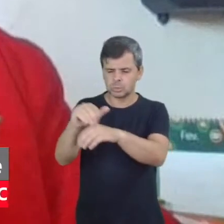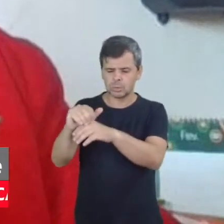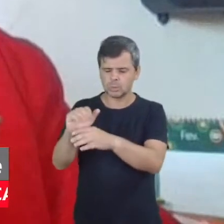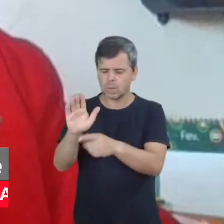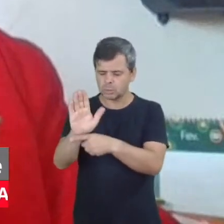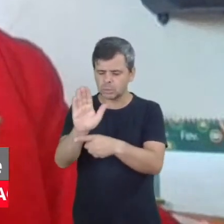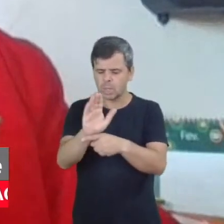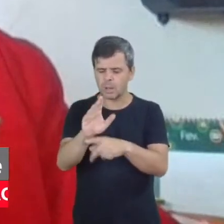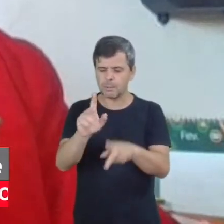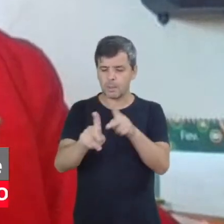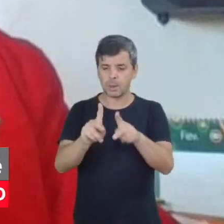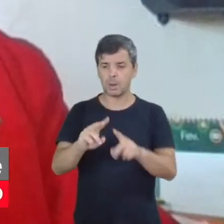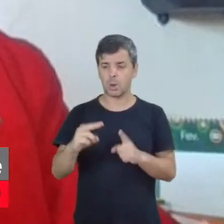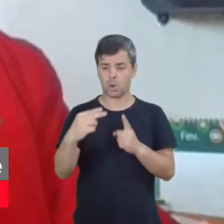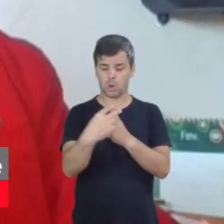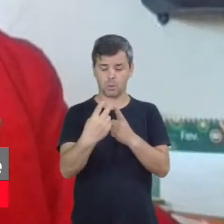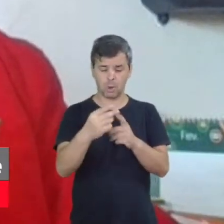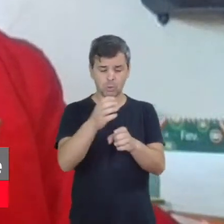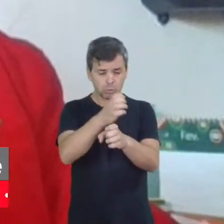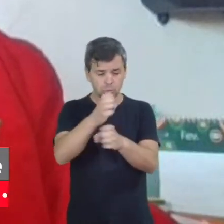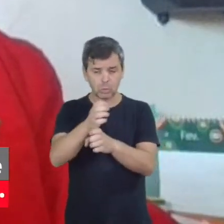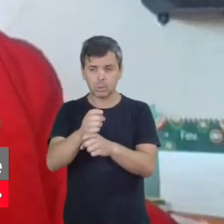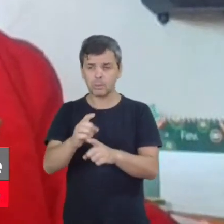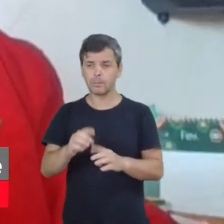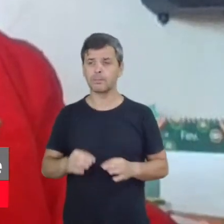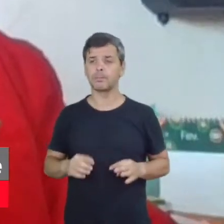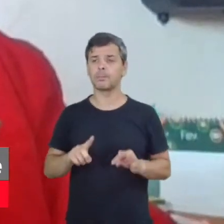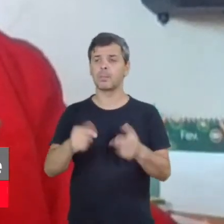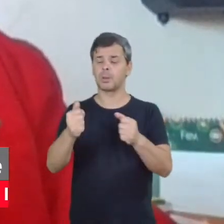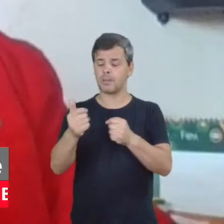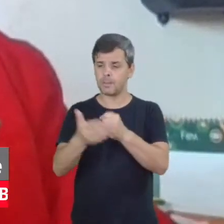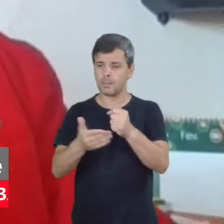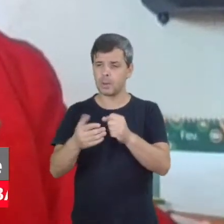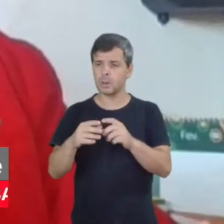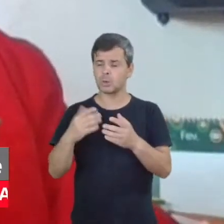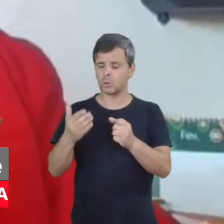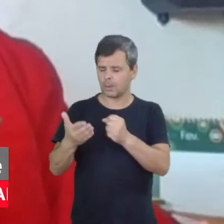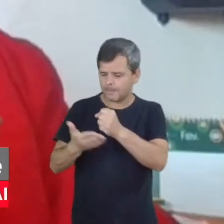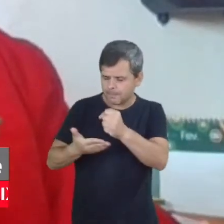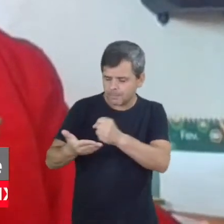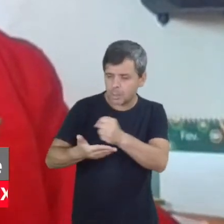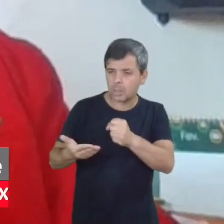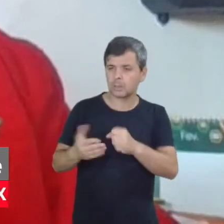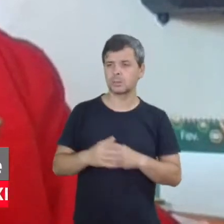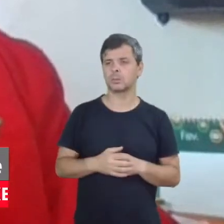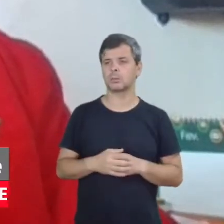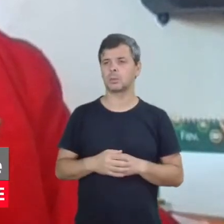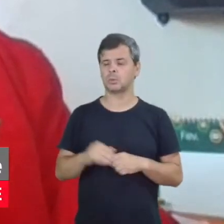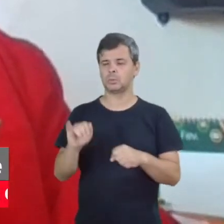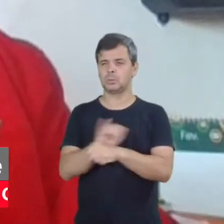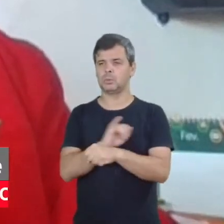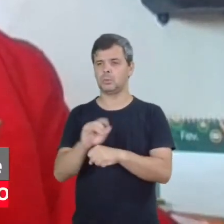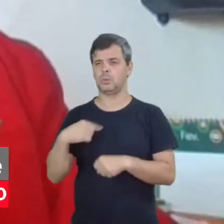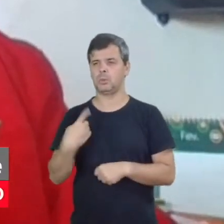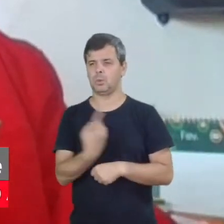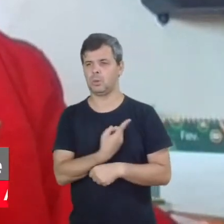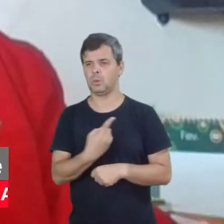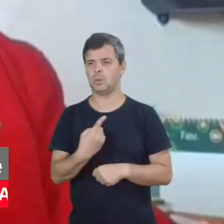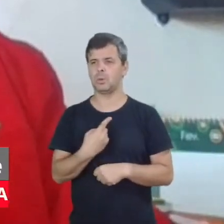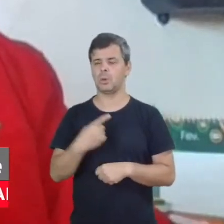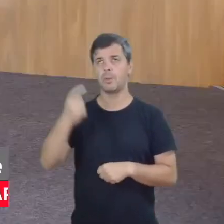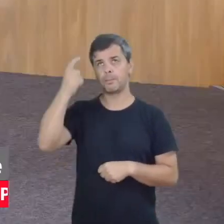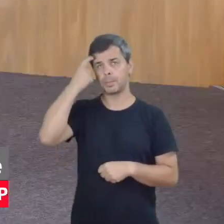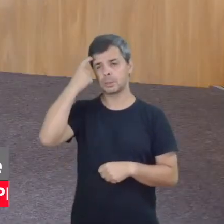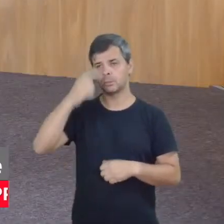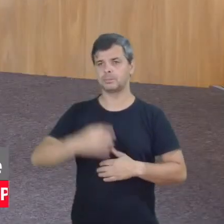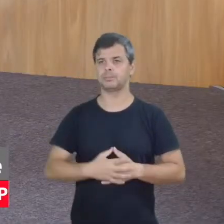Agora, na perspectiva da reconstrução, ela tem que ser baseada em outros pilares estratégico no nosso modo de